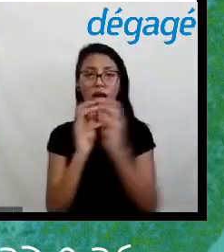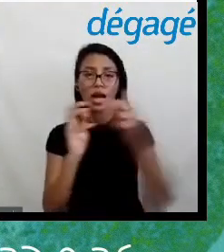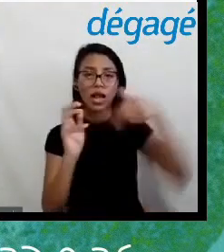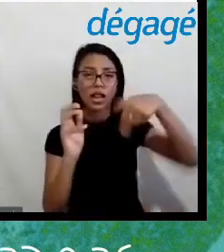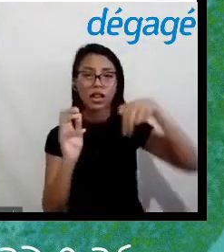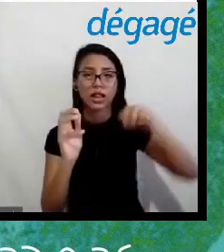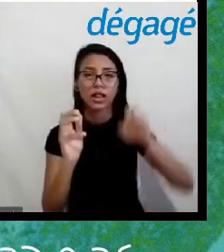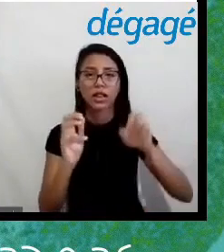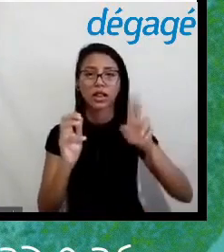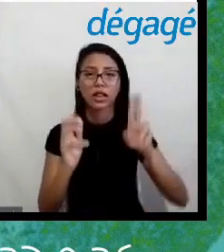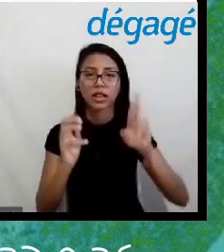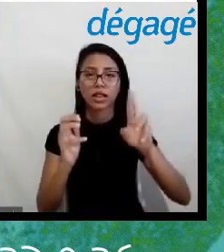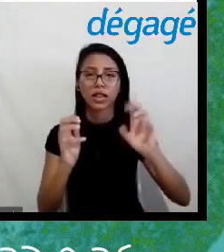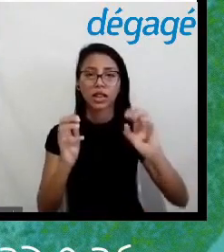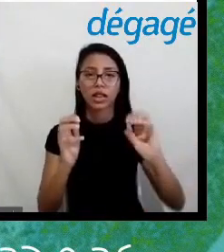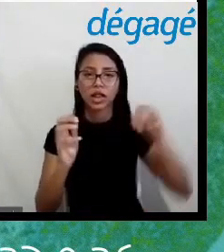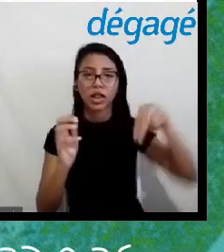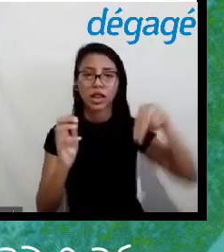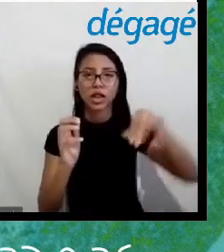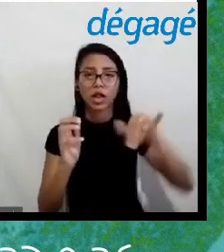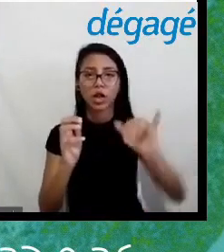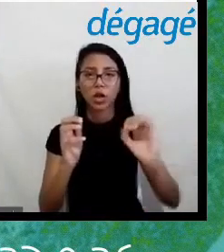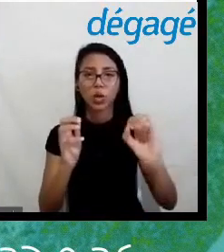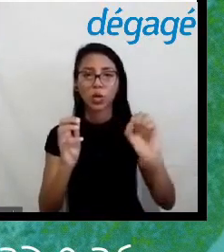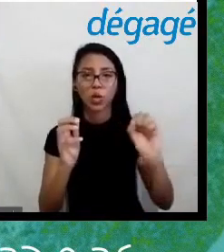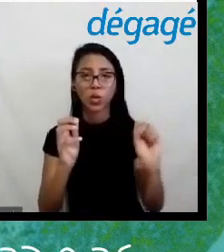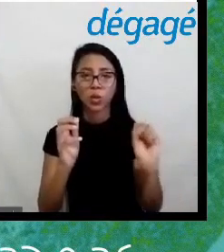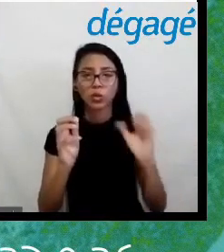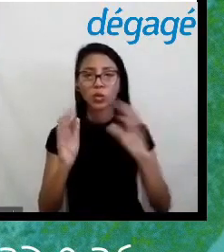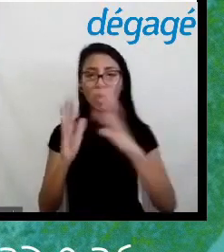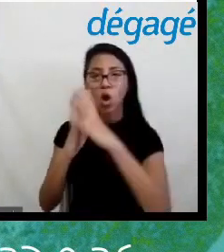de repente, nós artistas pudéssemos